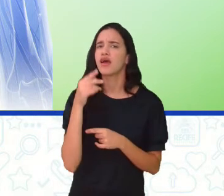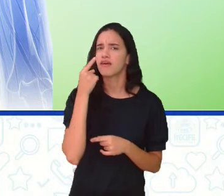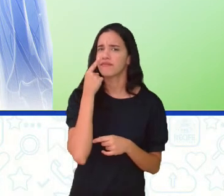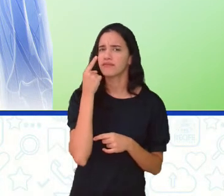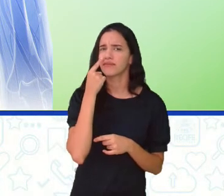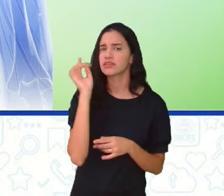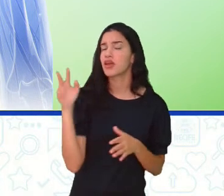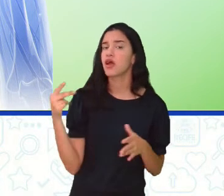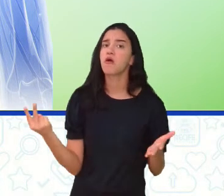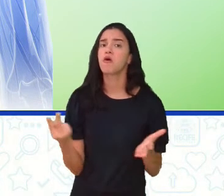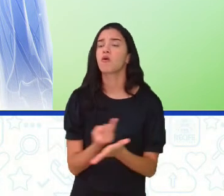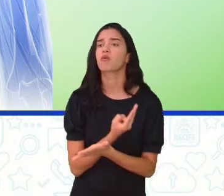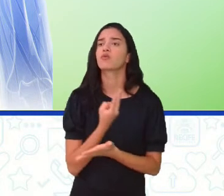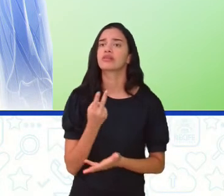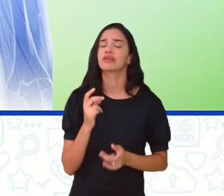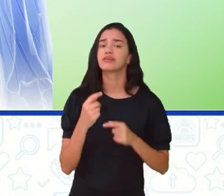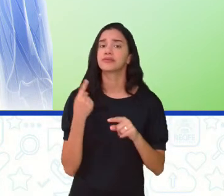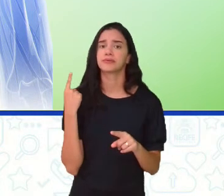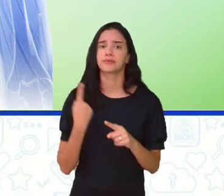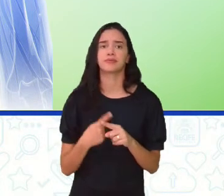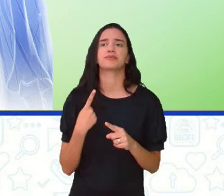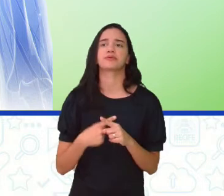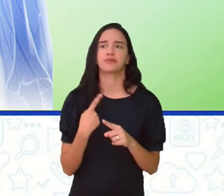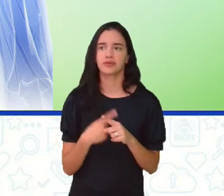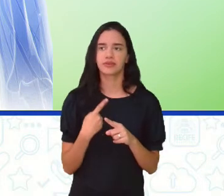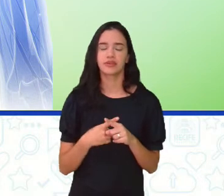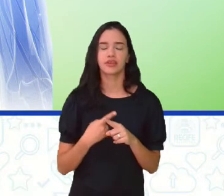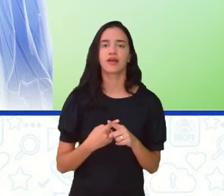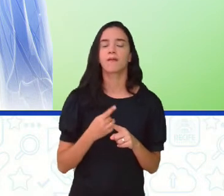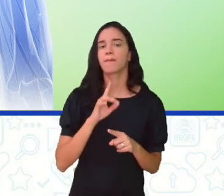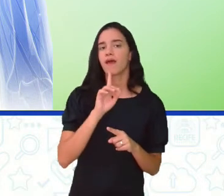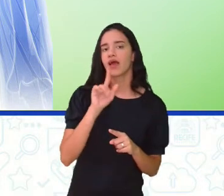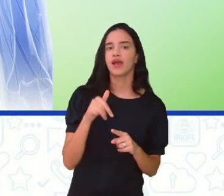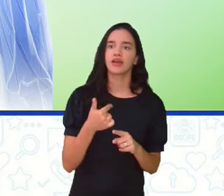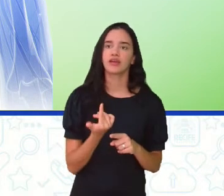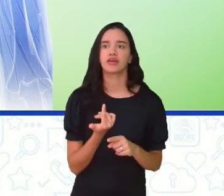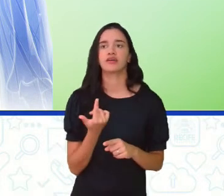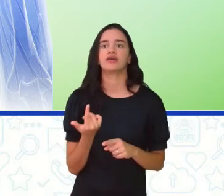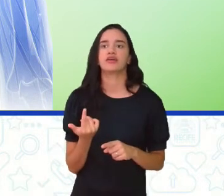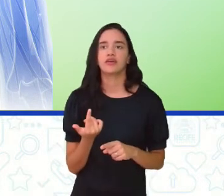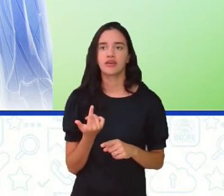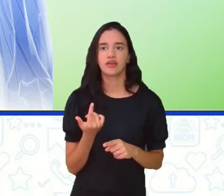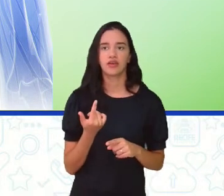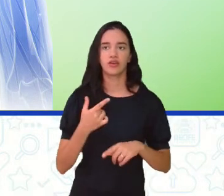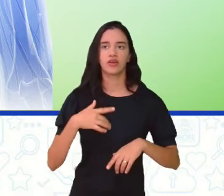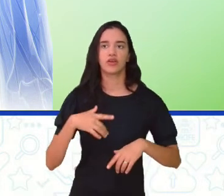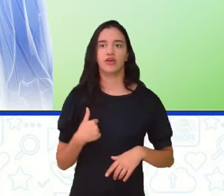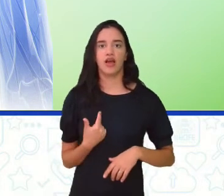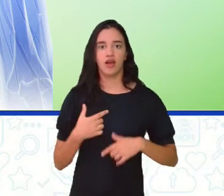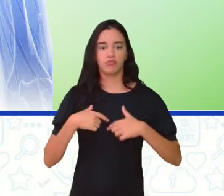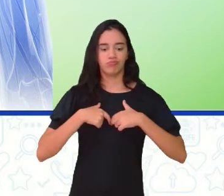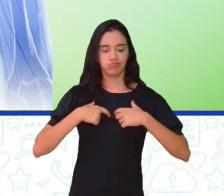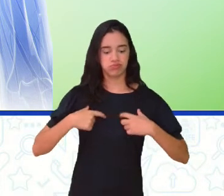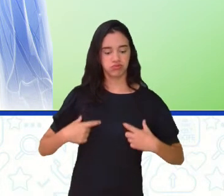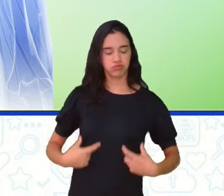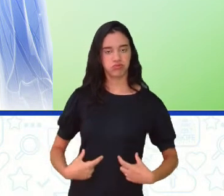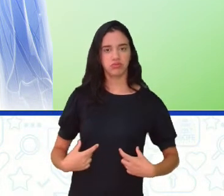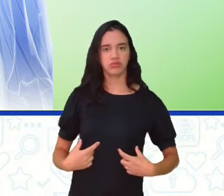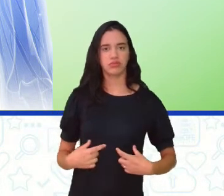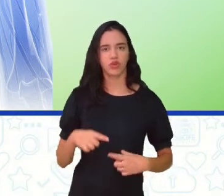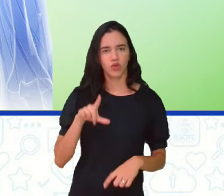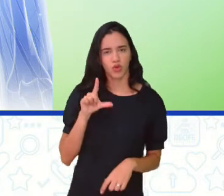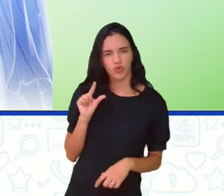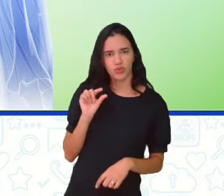isso acontece nos alvéolos pulmonares. Então, aqueles bronquíolos, eles vão ficar tão filamentosos, tão